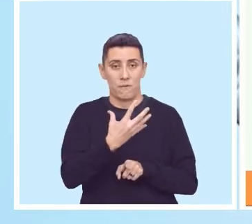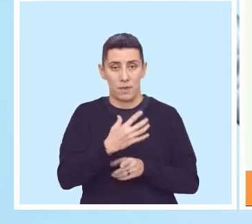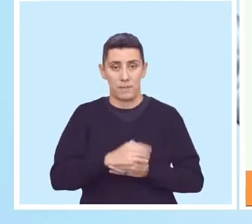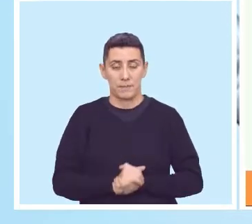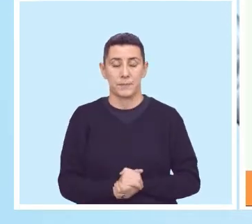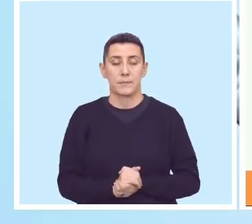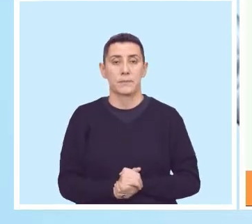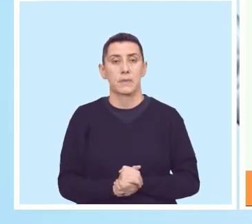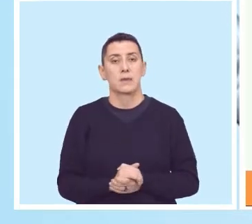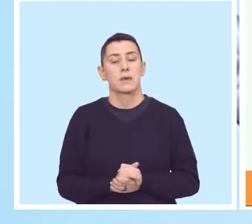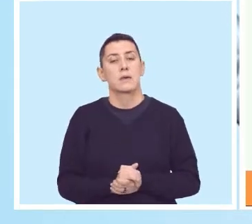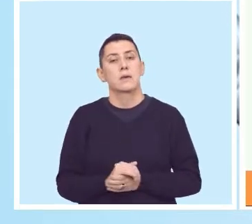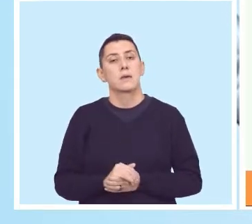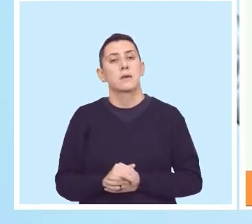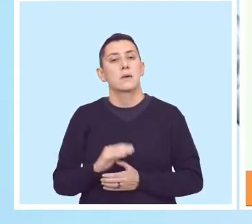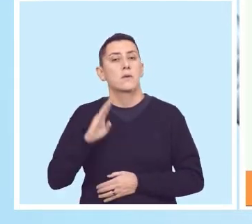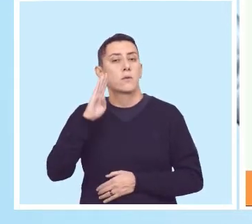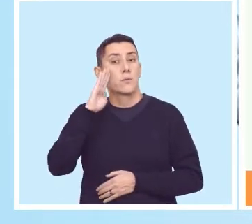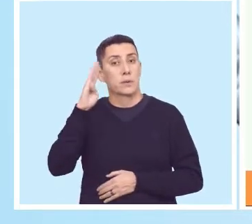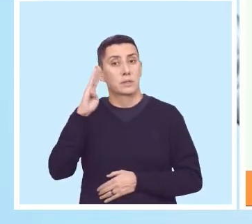que a ferramenta